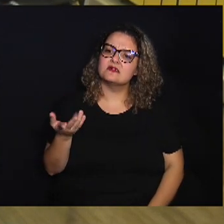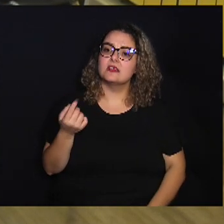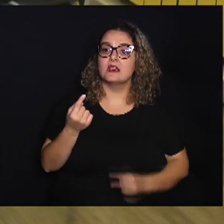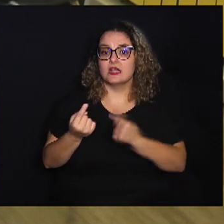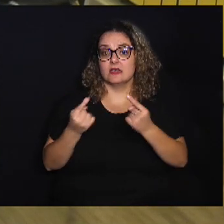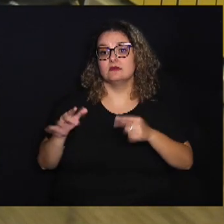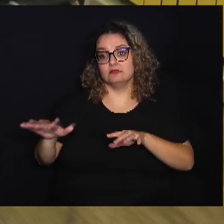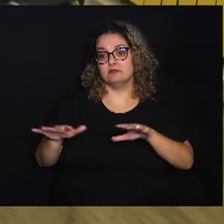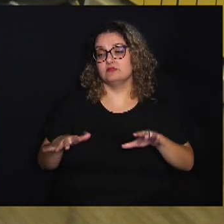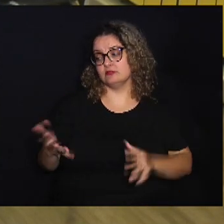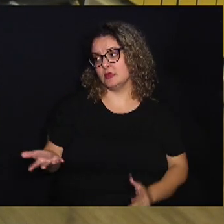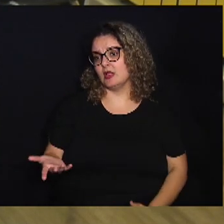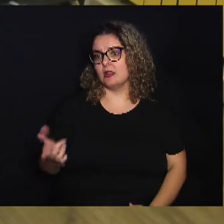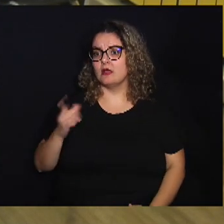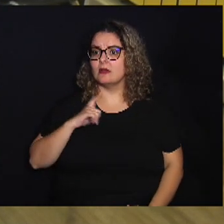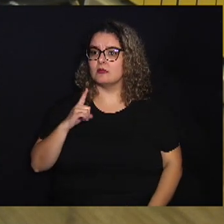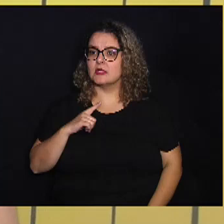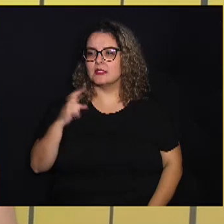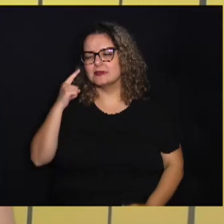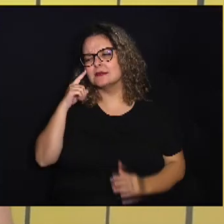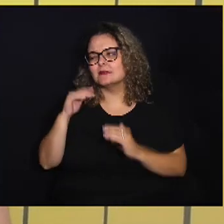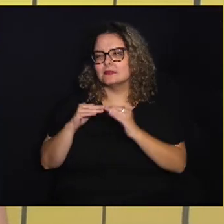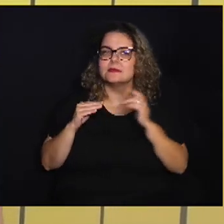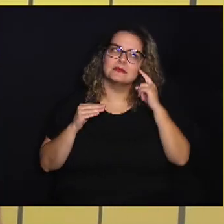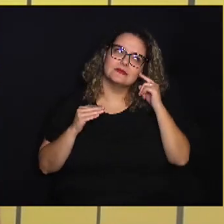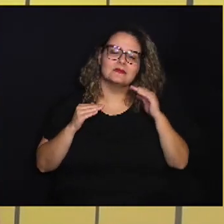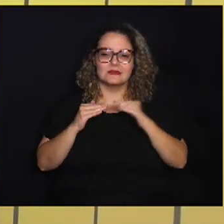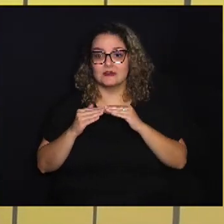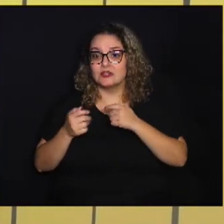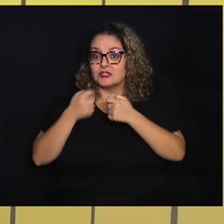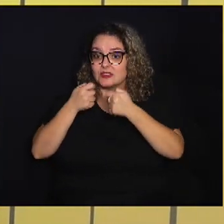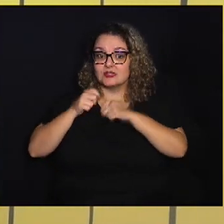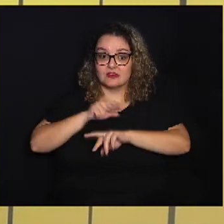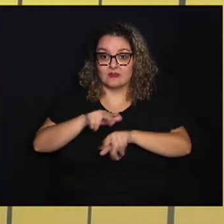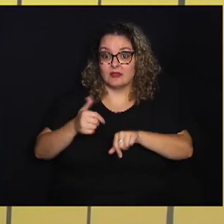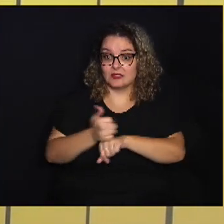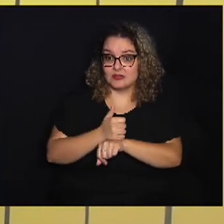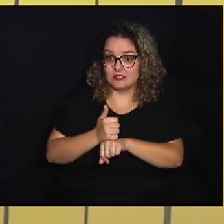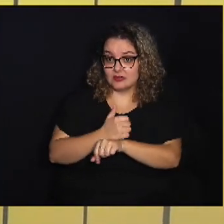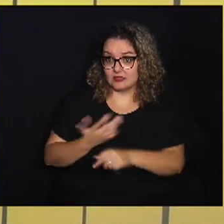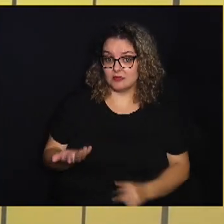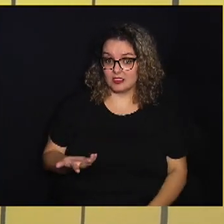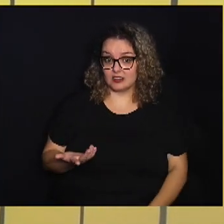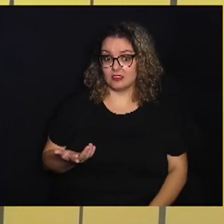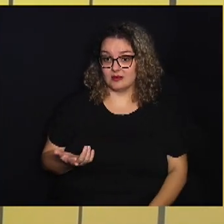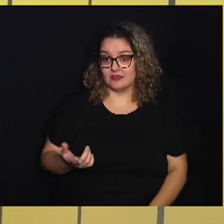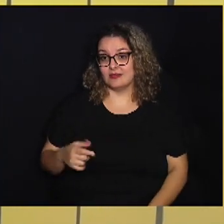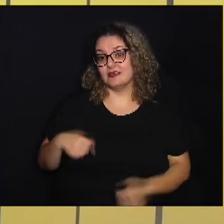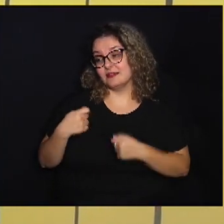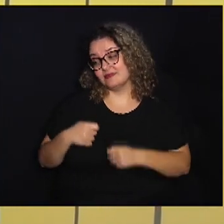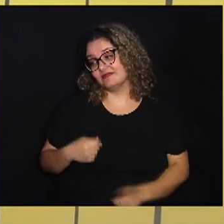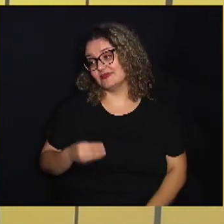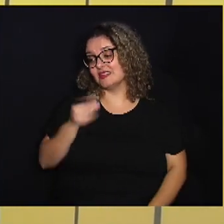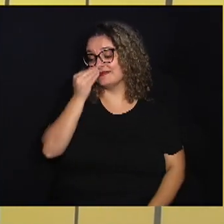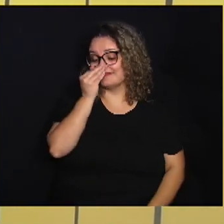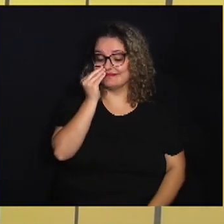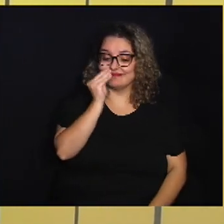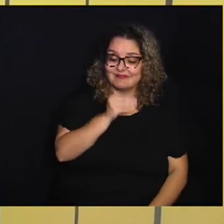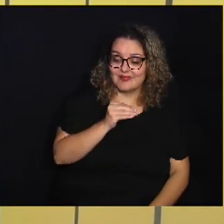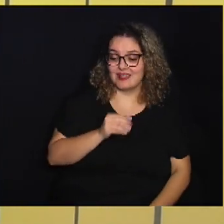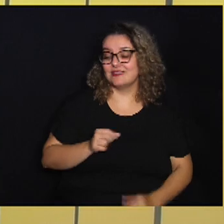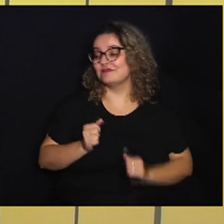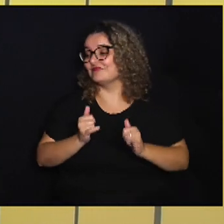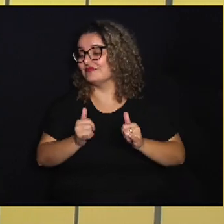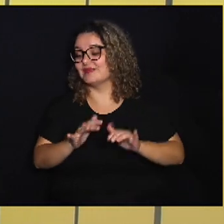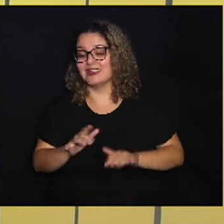sua área, mas tem as coincidências, né? Porque eu já entrevistei muitos esportistas e tem que renunciar muito, né, ao longo da vida. Então, muitas